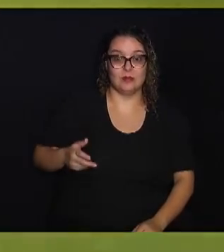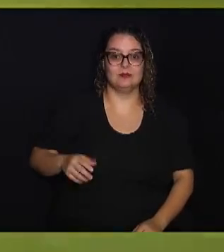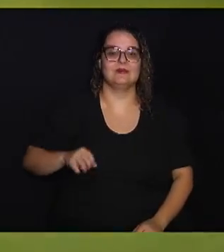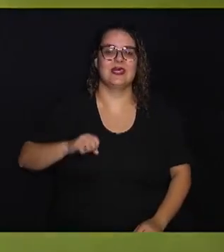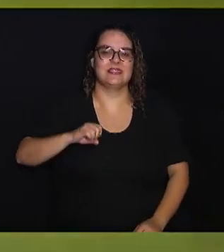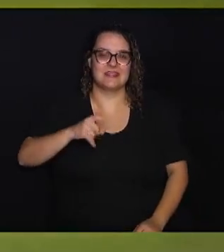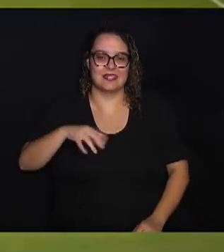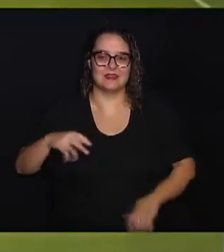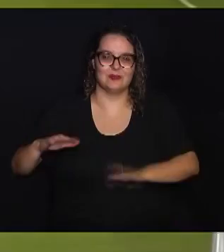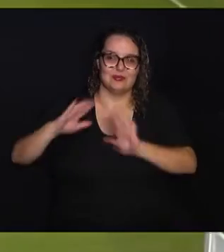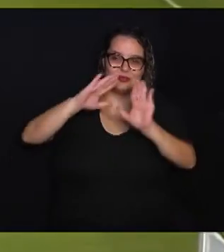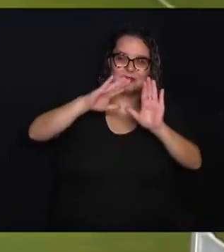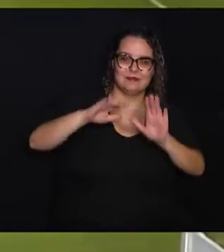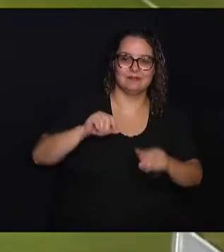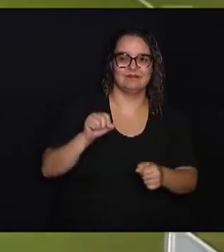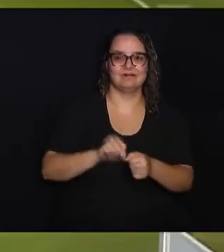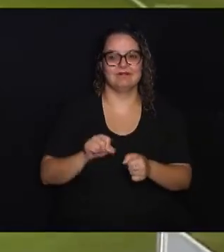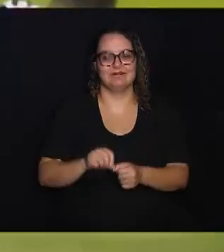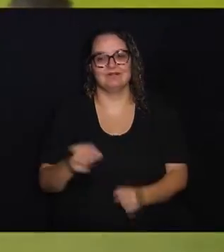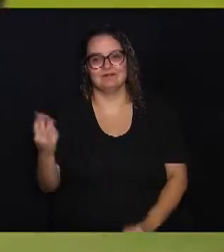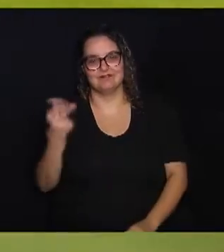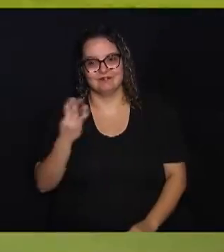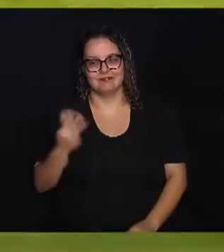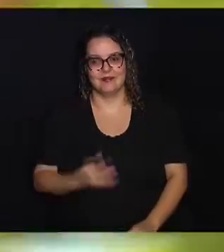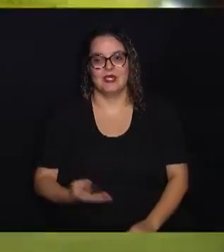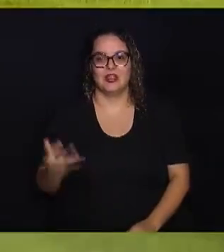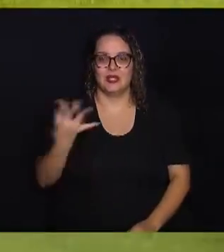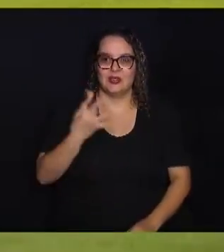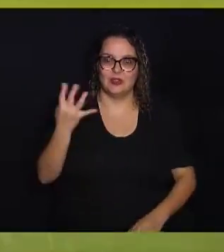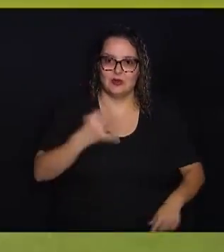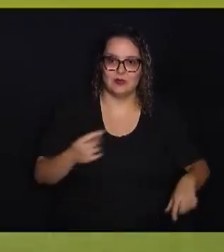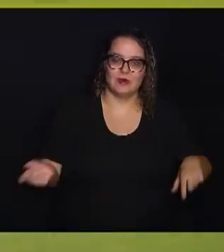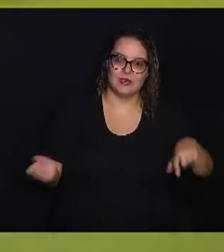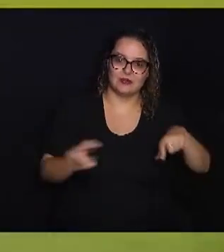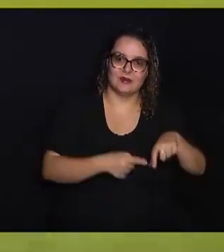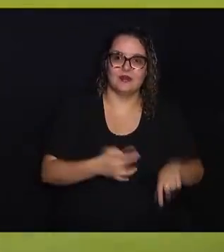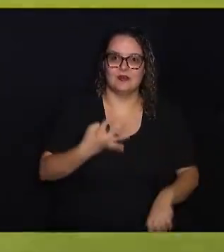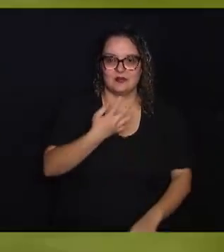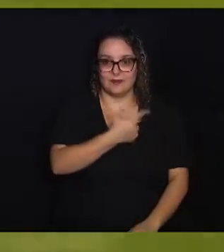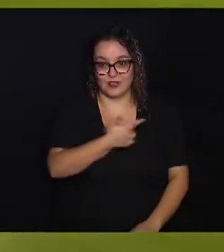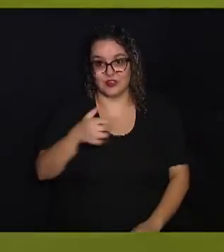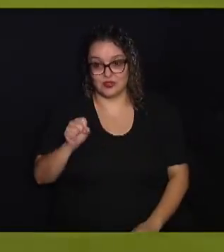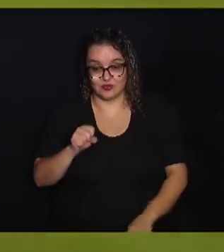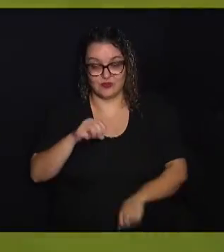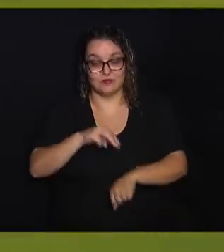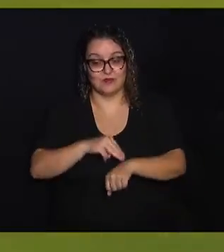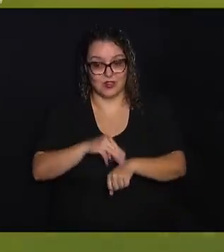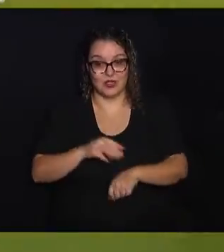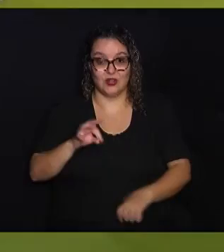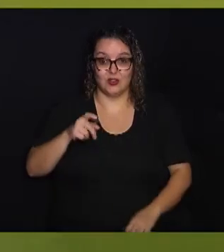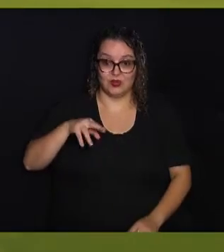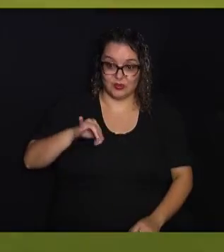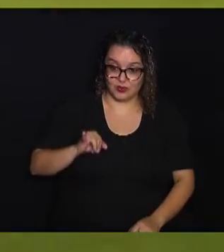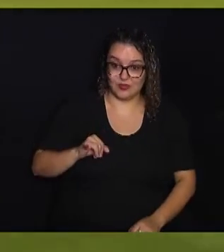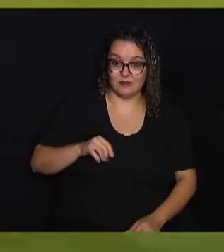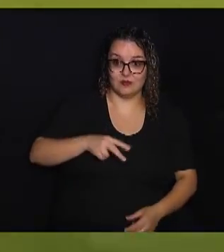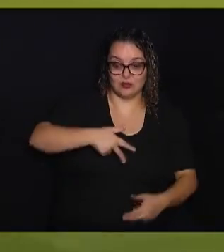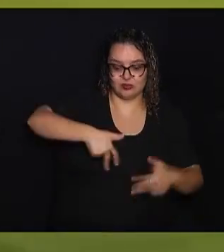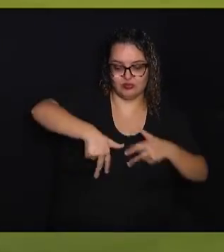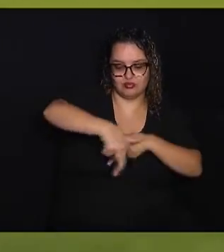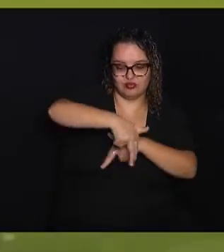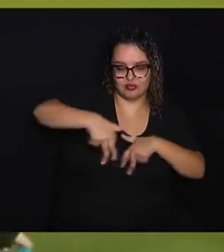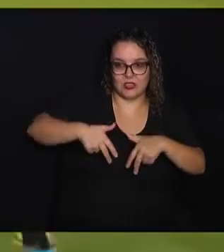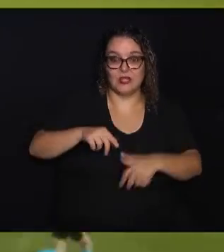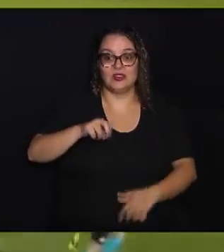do goleiro para fazer o terceiro. E o quarto gol saiu aos 28 minutos. Tony Anderson fez ótimo giro em cima de Nilson